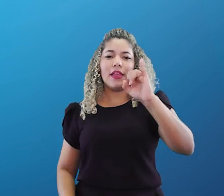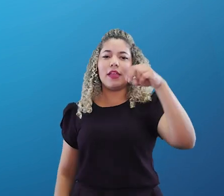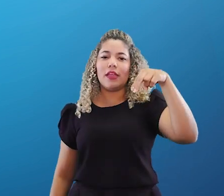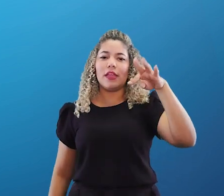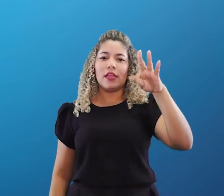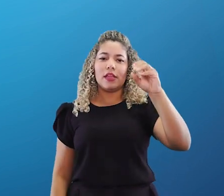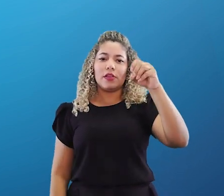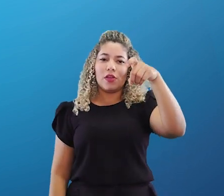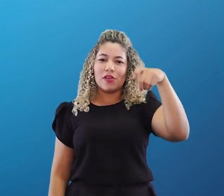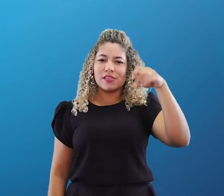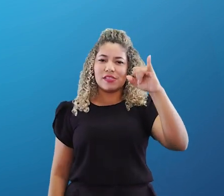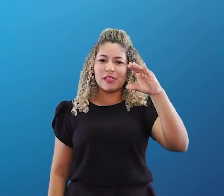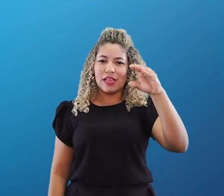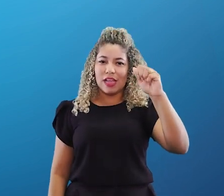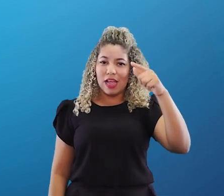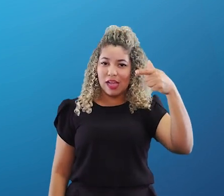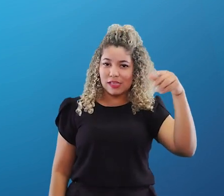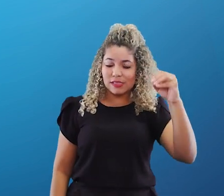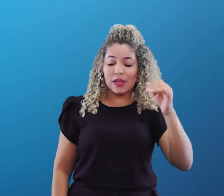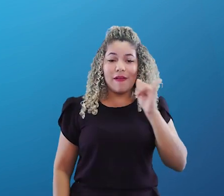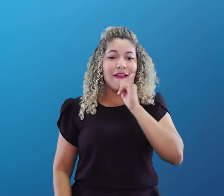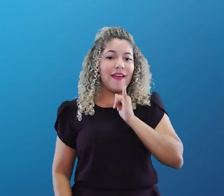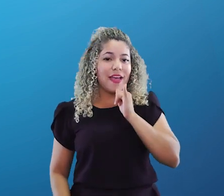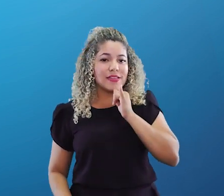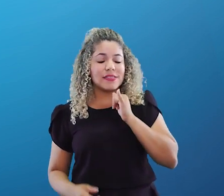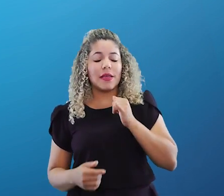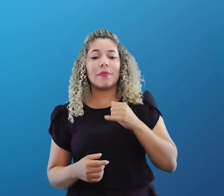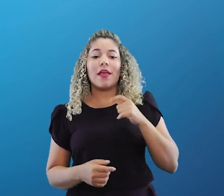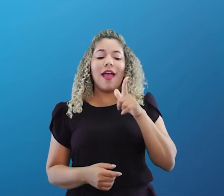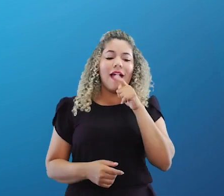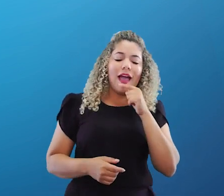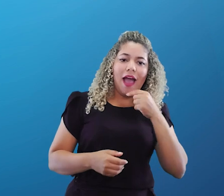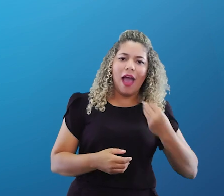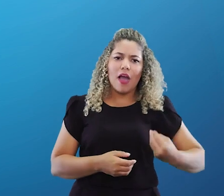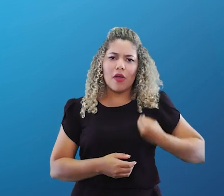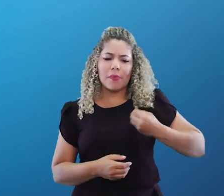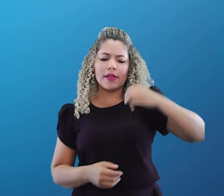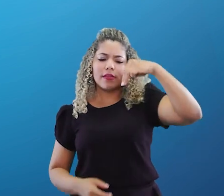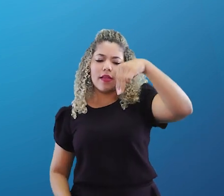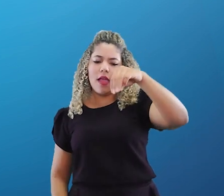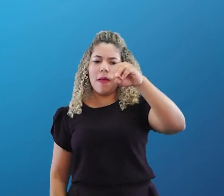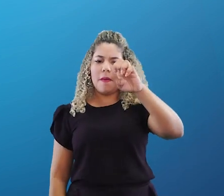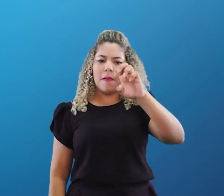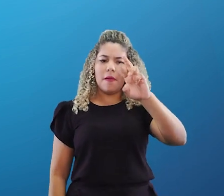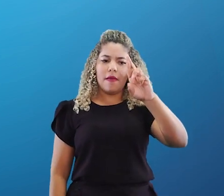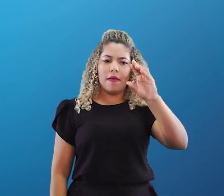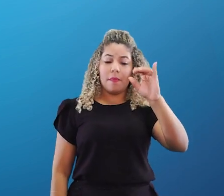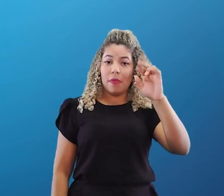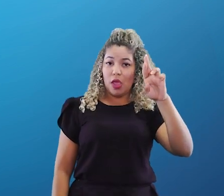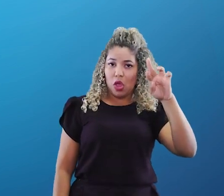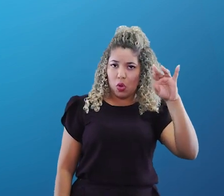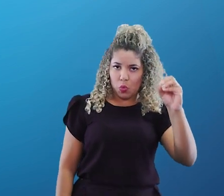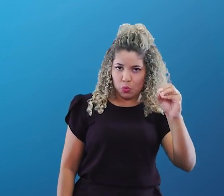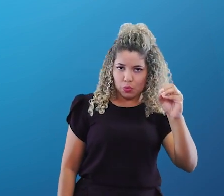Podemos citar também a presença de alguns metais pesados na água, como o mercúrio. Esse mercúrio, metal pesado, vai se